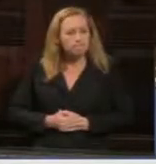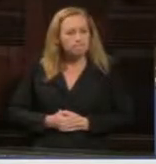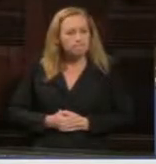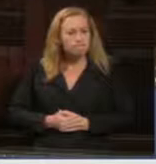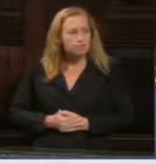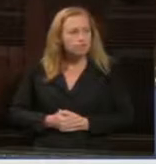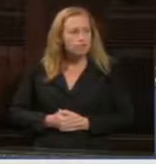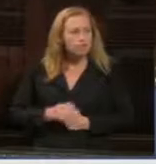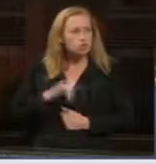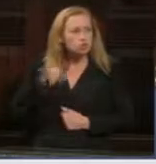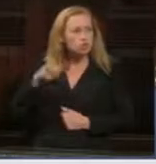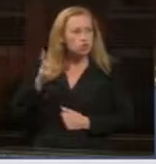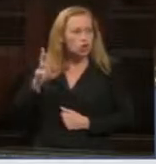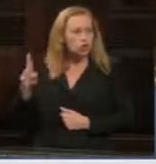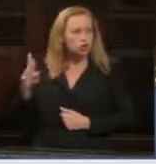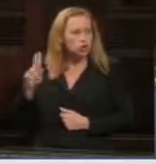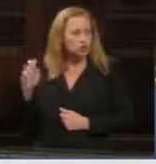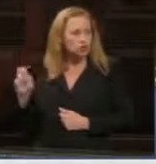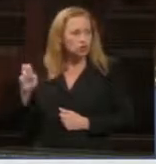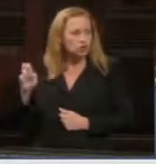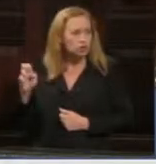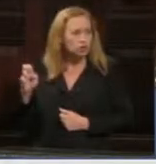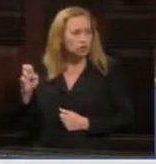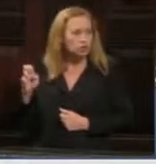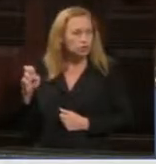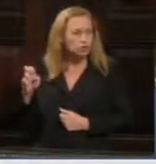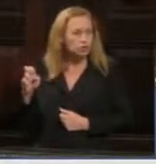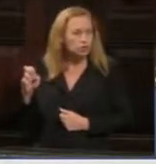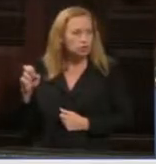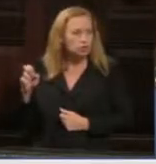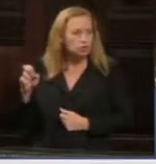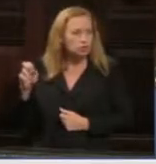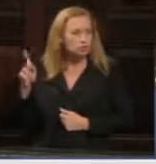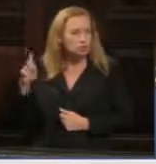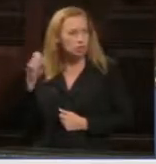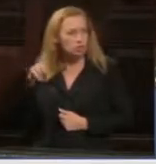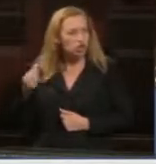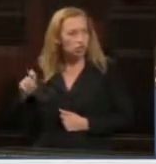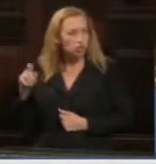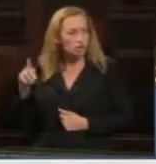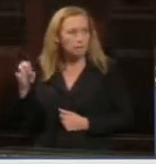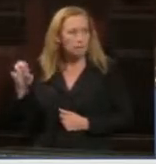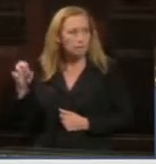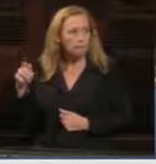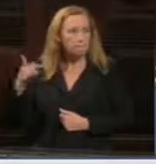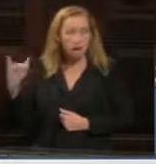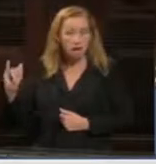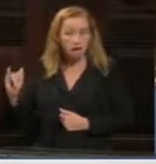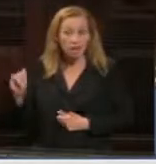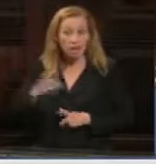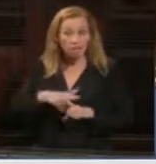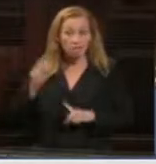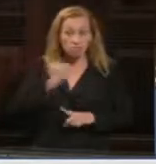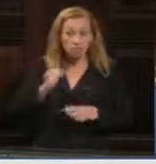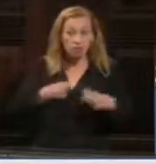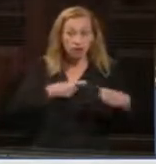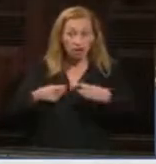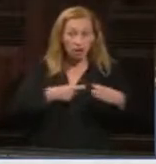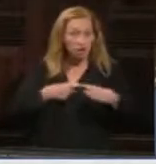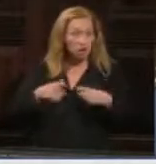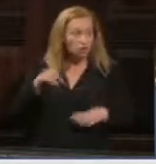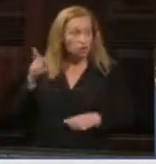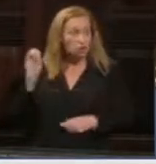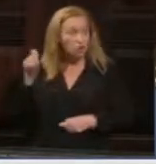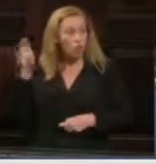george bush pai é tinha vencido a guerra do golfo aliás mais uma guerra por petróleo